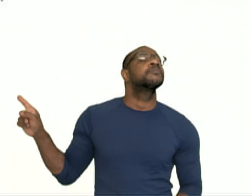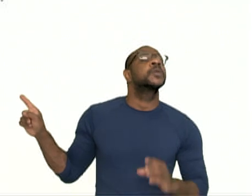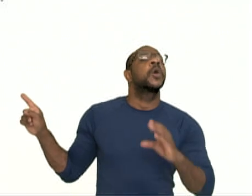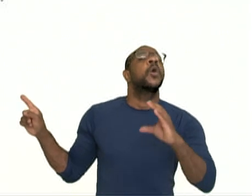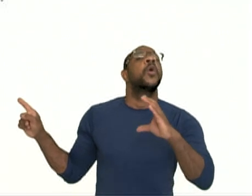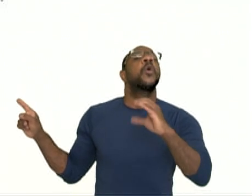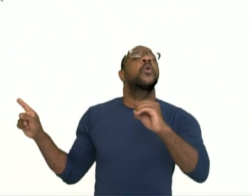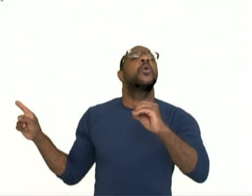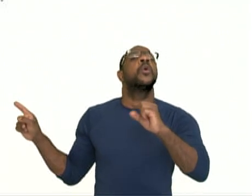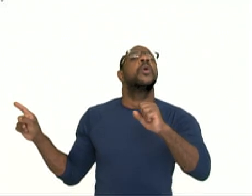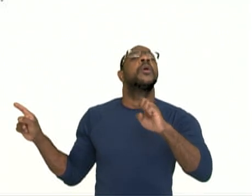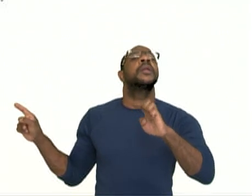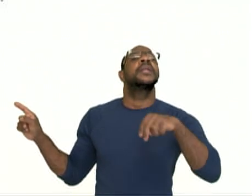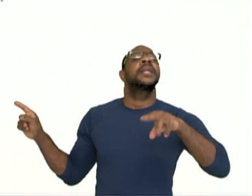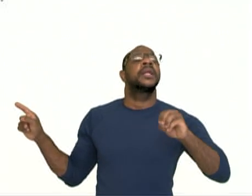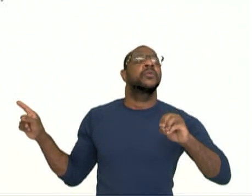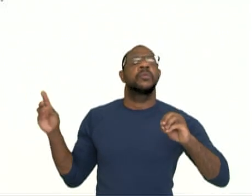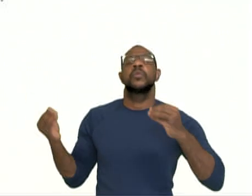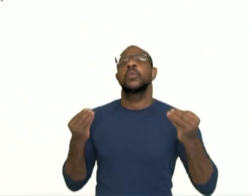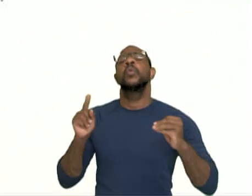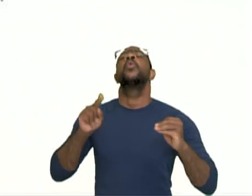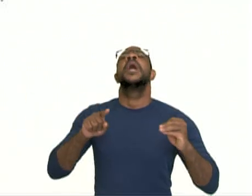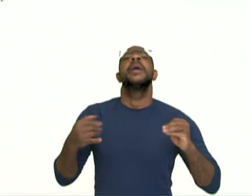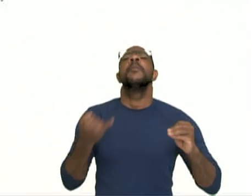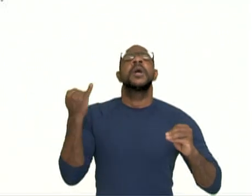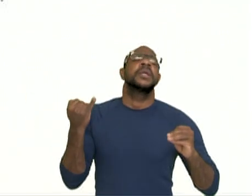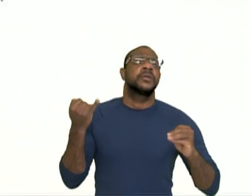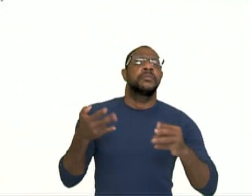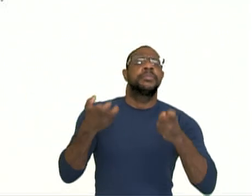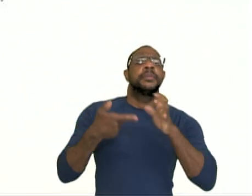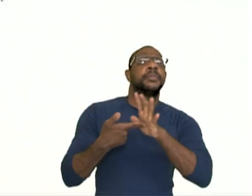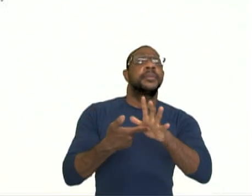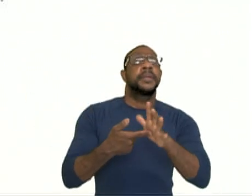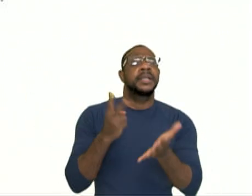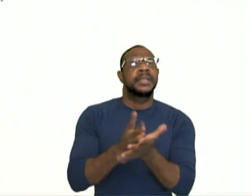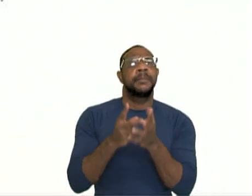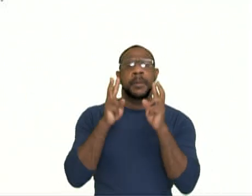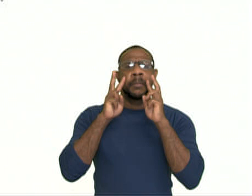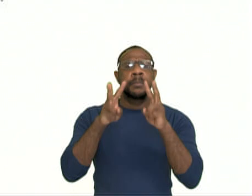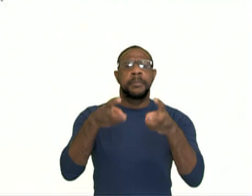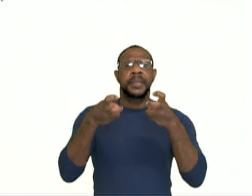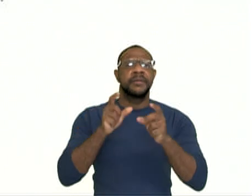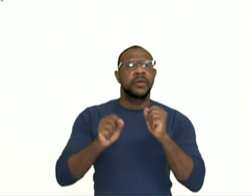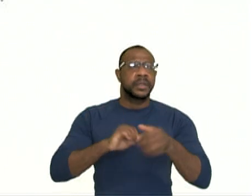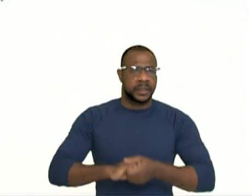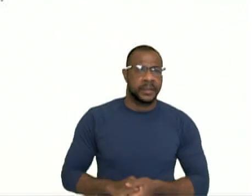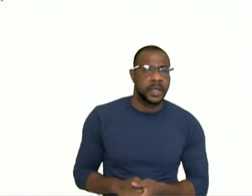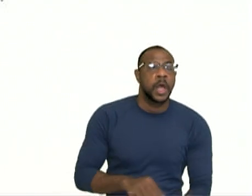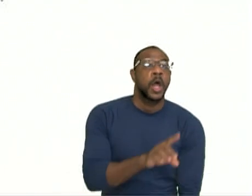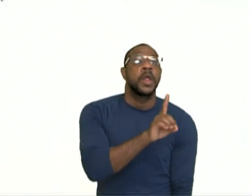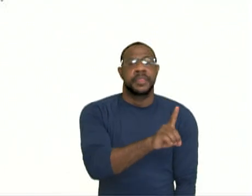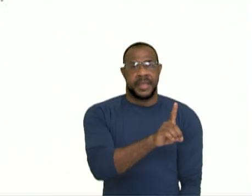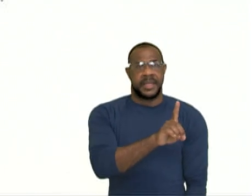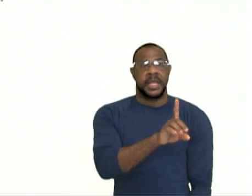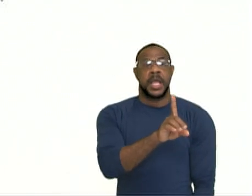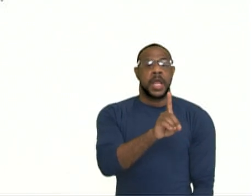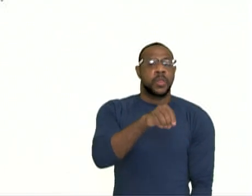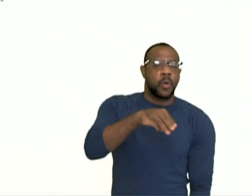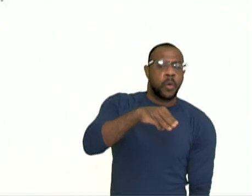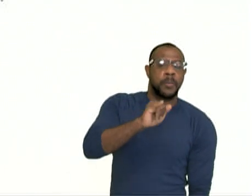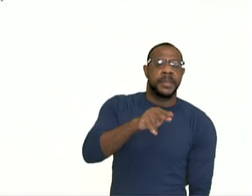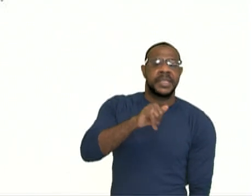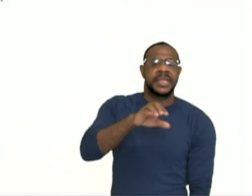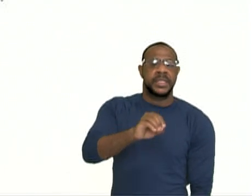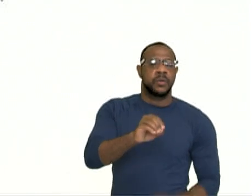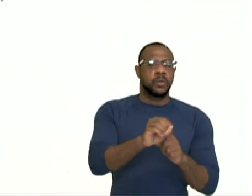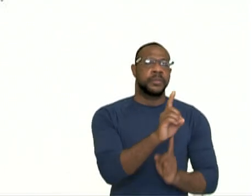cosseno. O que nós temos de importante para sempre verificar? O domínio dela, que é nos